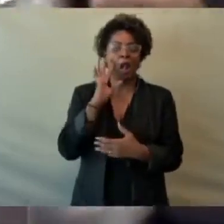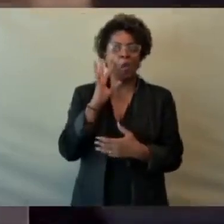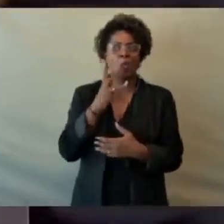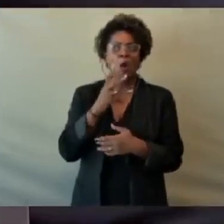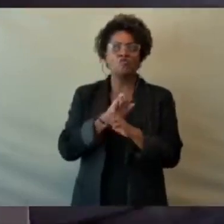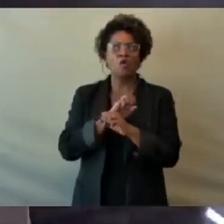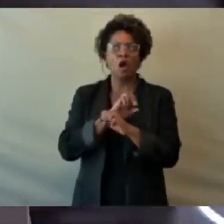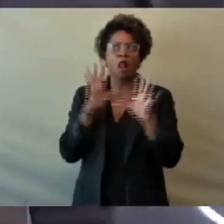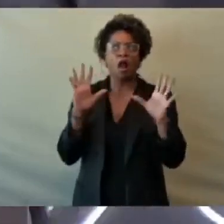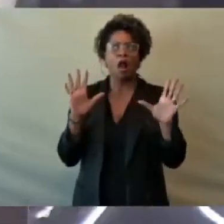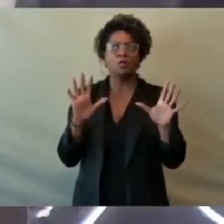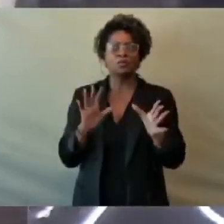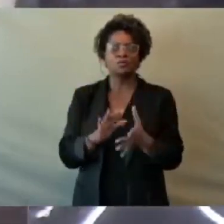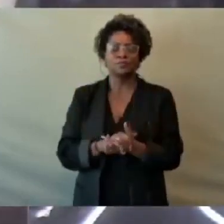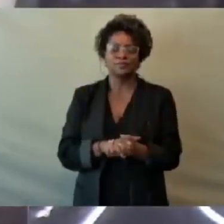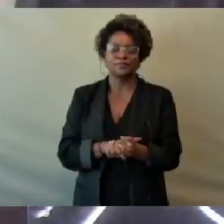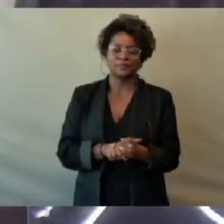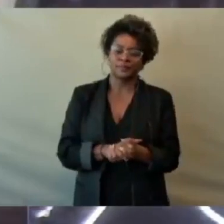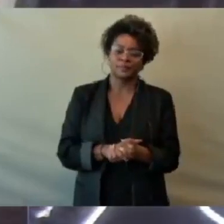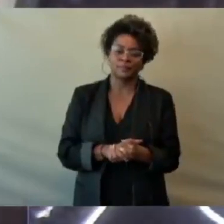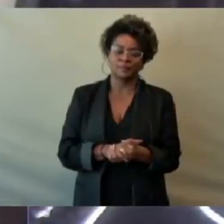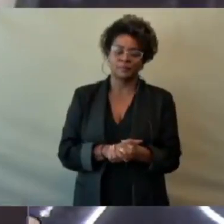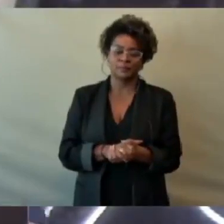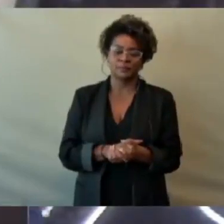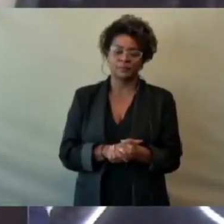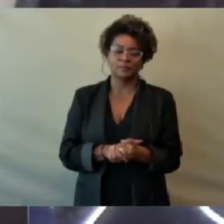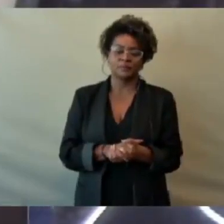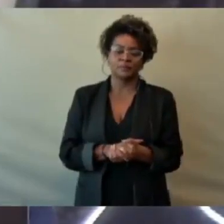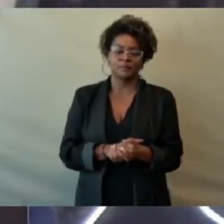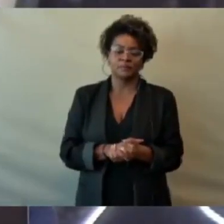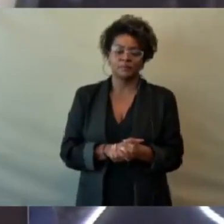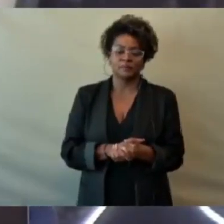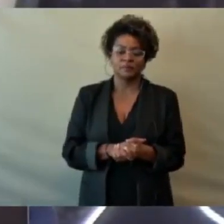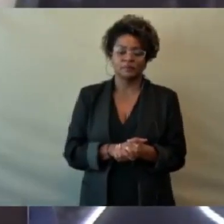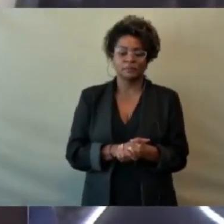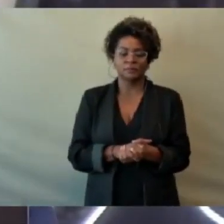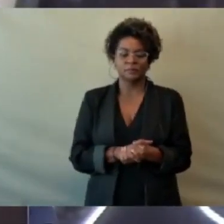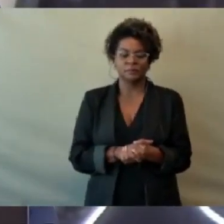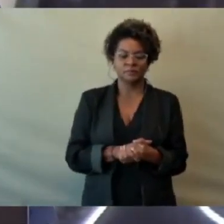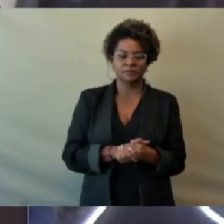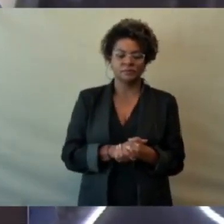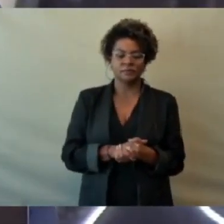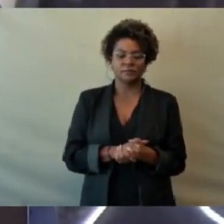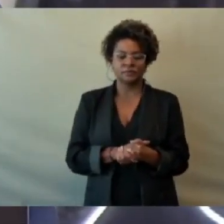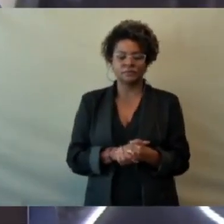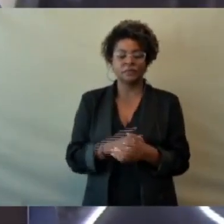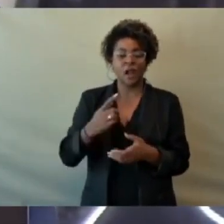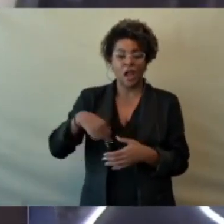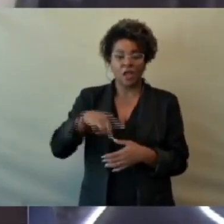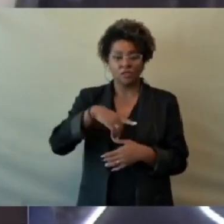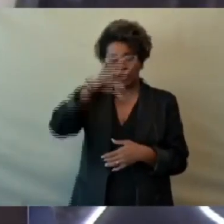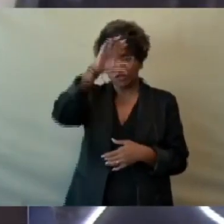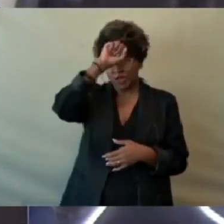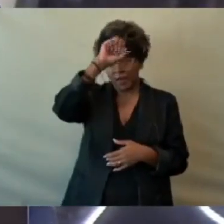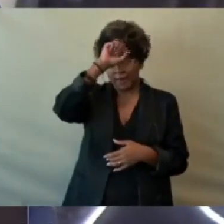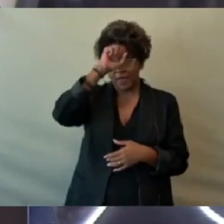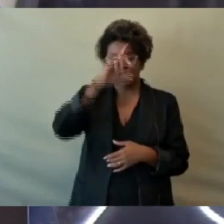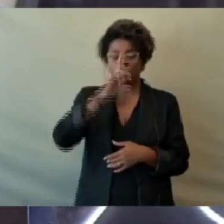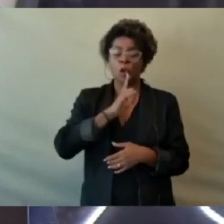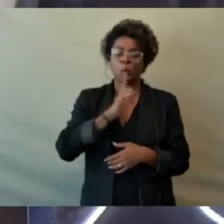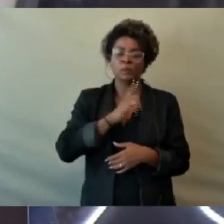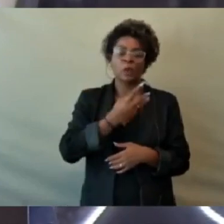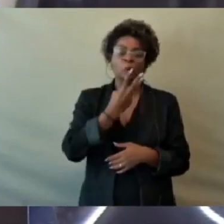o que a gente aprende no meu no meu período eu tenho três anos e meio de mandato como vereador meu primeiro mandato